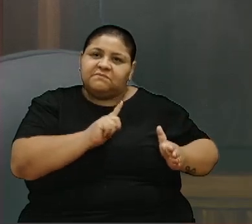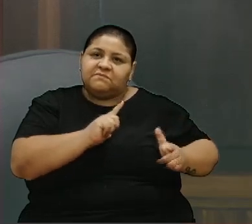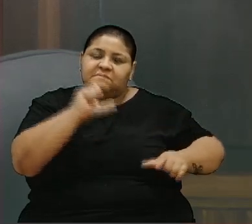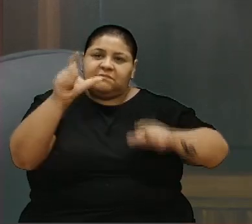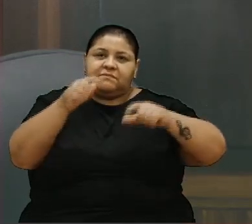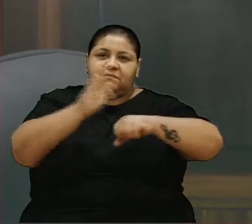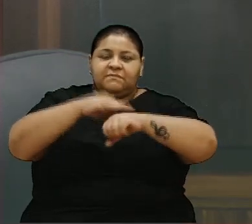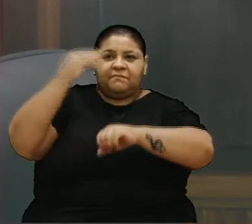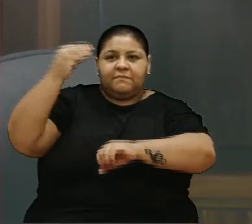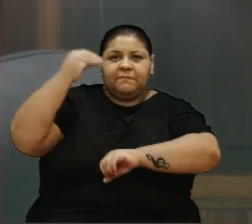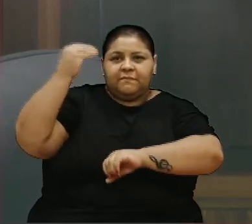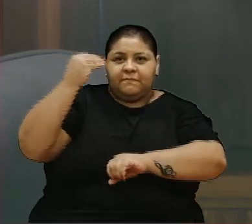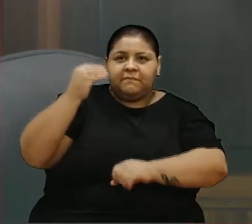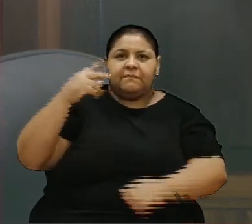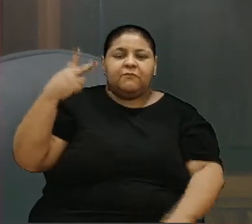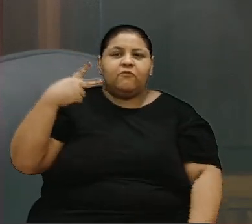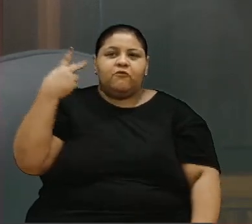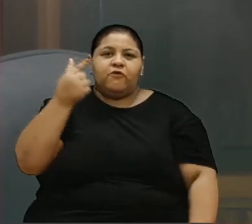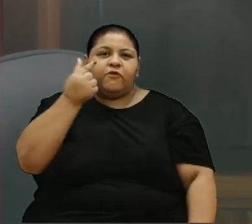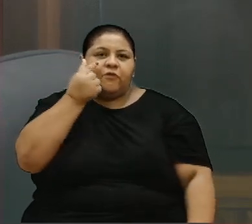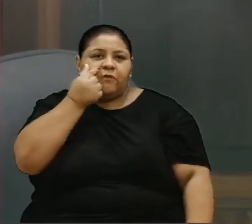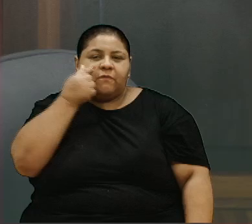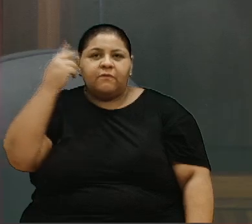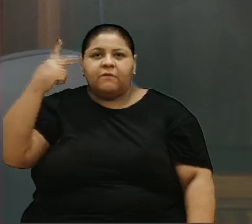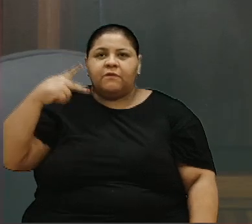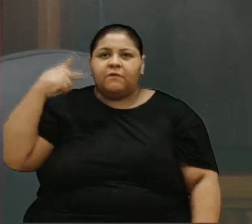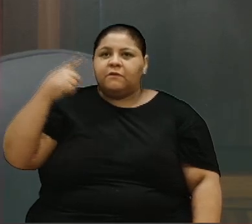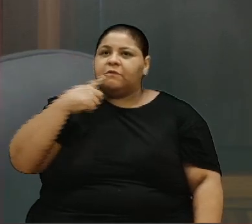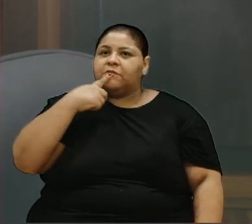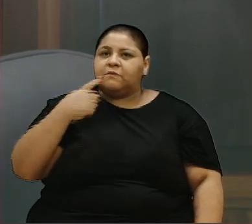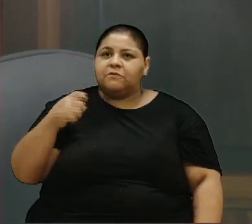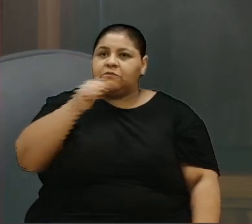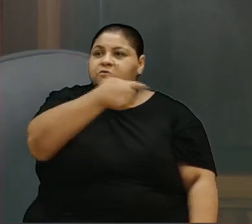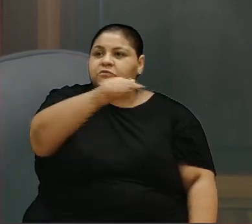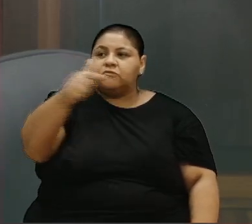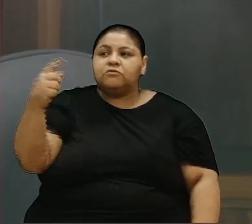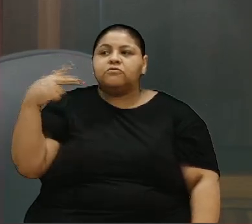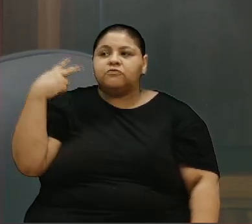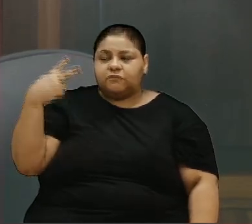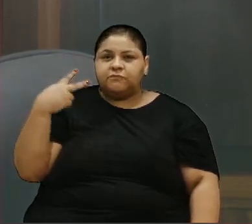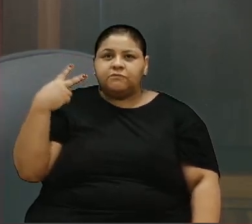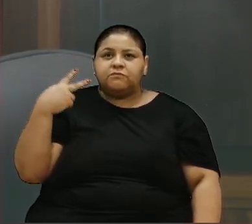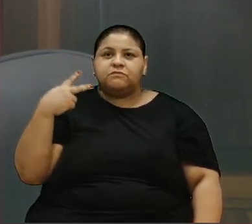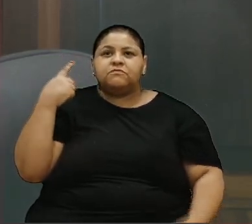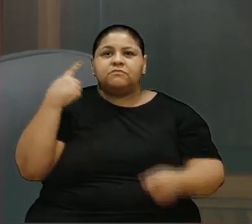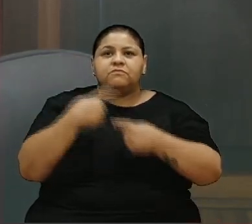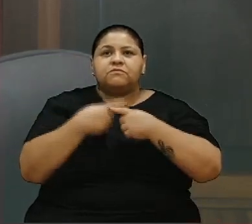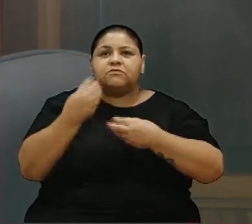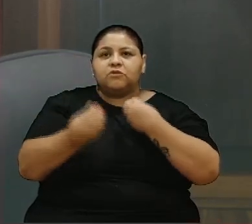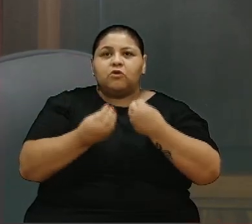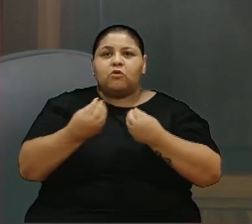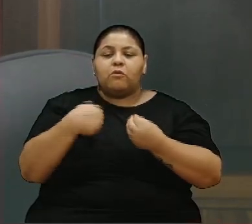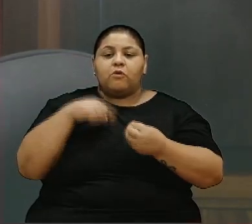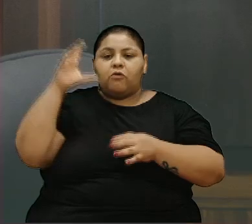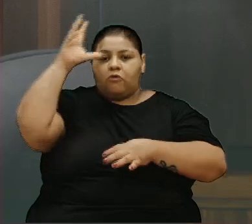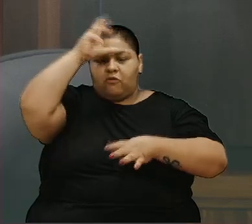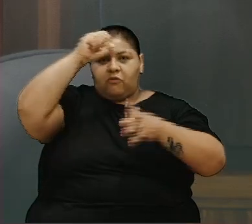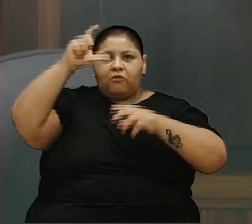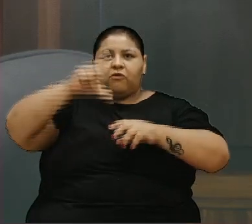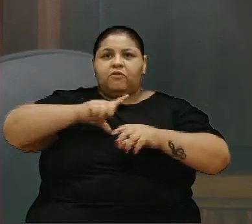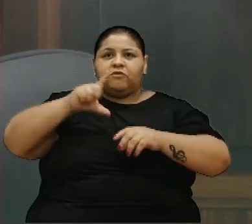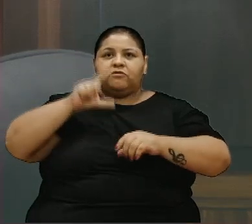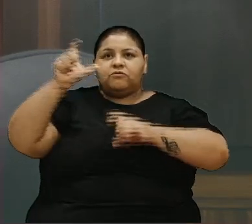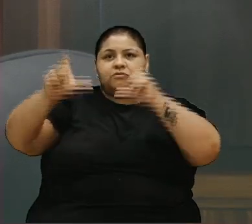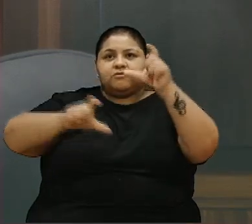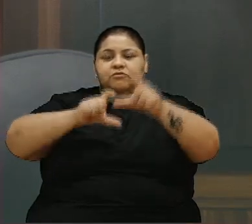né, como o próprio vereador Eloy, como a vereadora Rose e outros vereadores que estão aqui, porque como que eu vou aprender se nós não tivermos